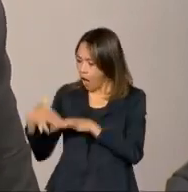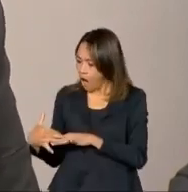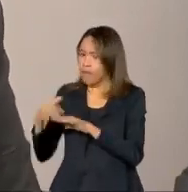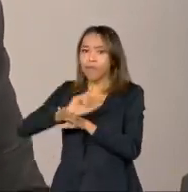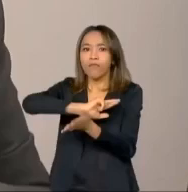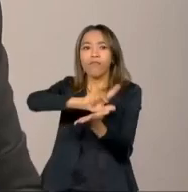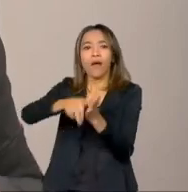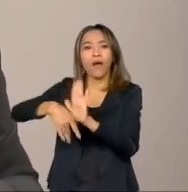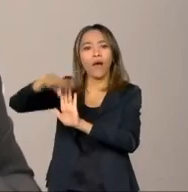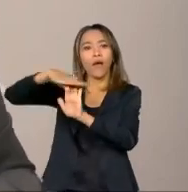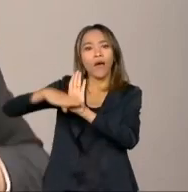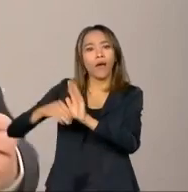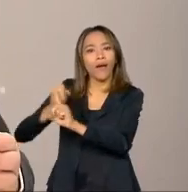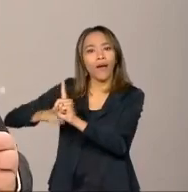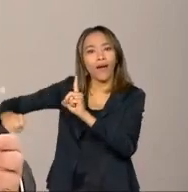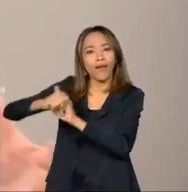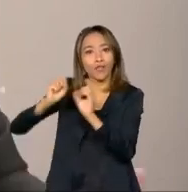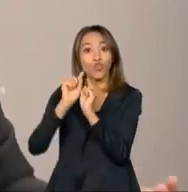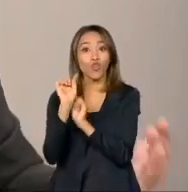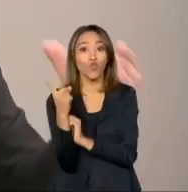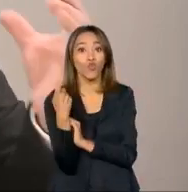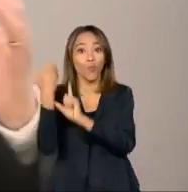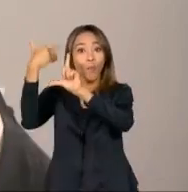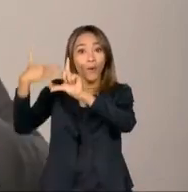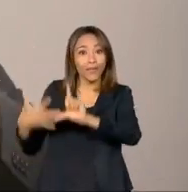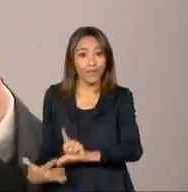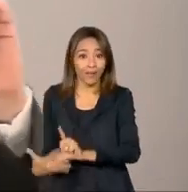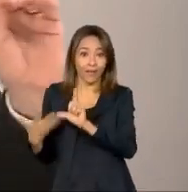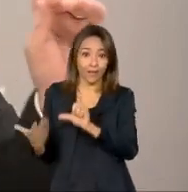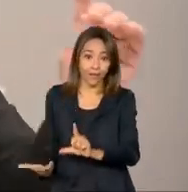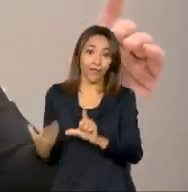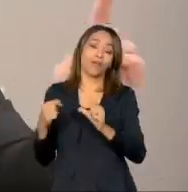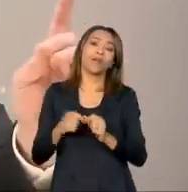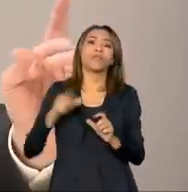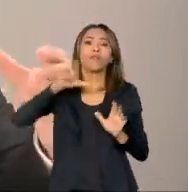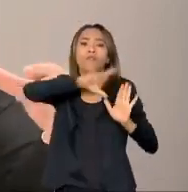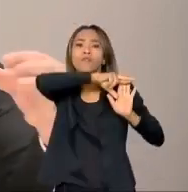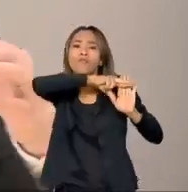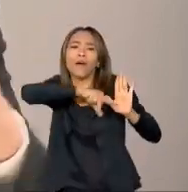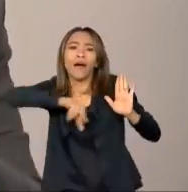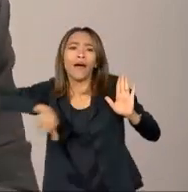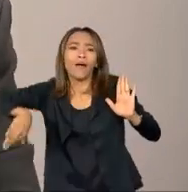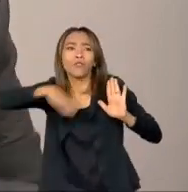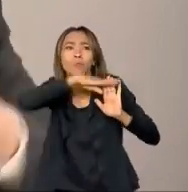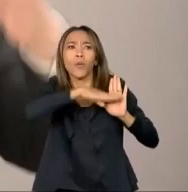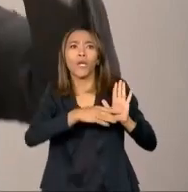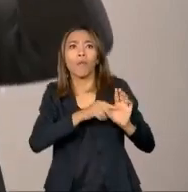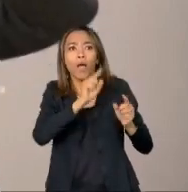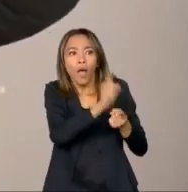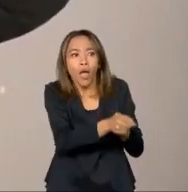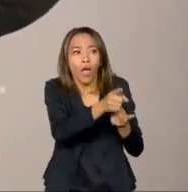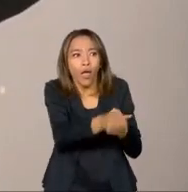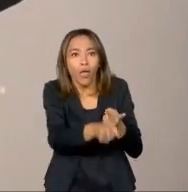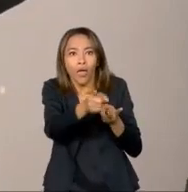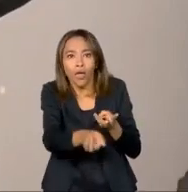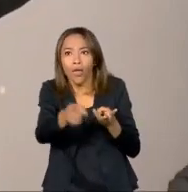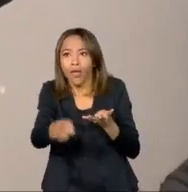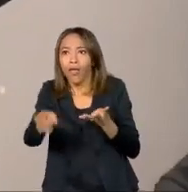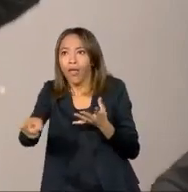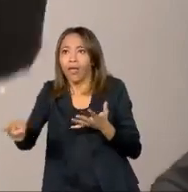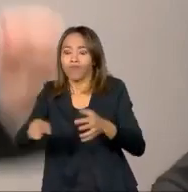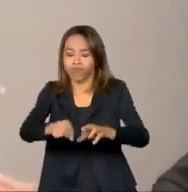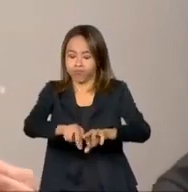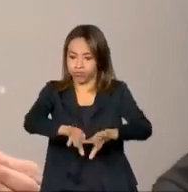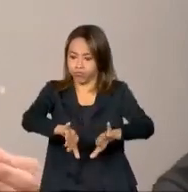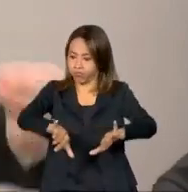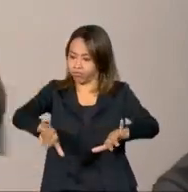programas. O Bolsa Família nada mais é do que a centralização de diversos programas que existiam, que foram centralizados. Na cabeça da população, aquilo